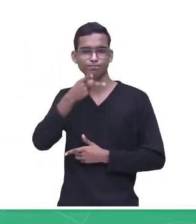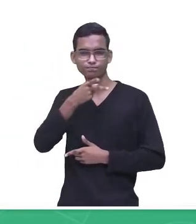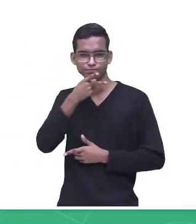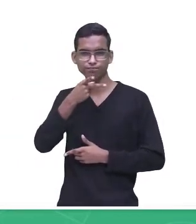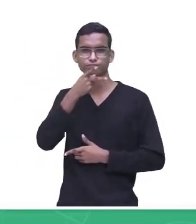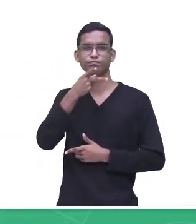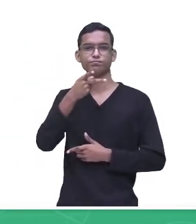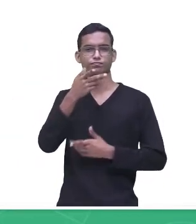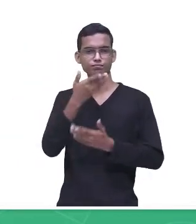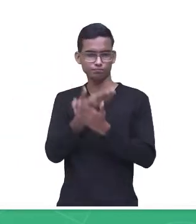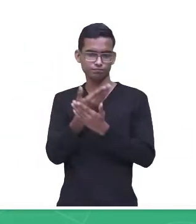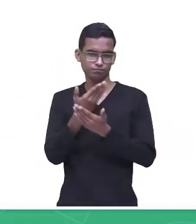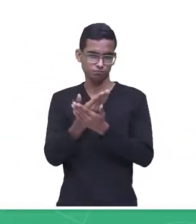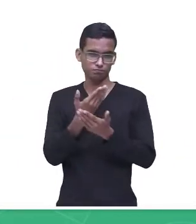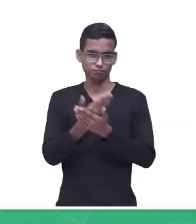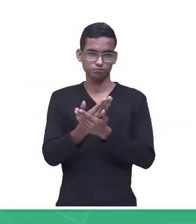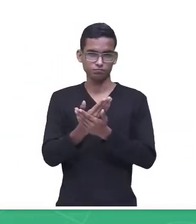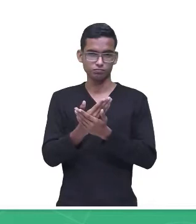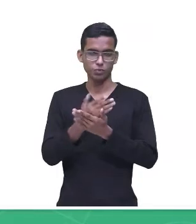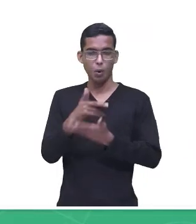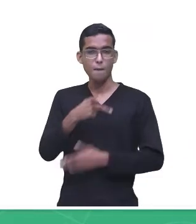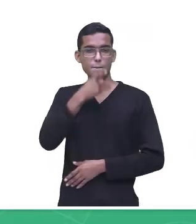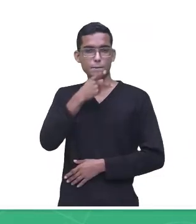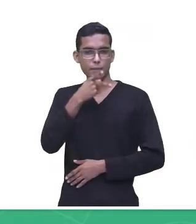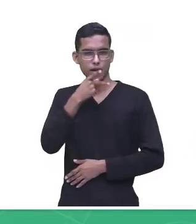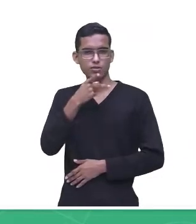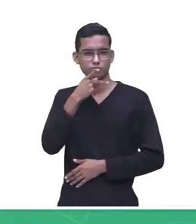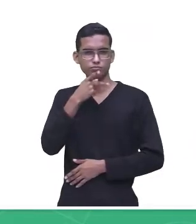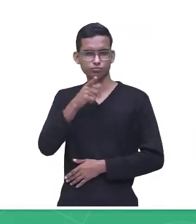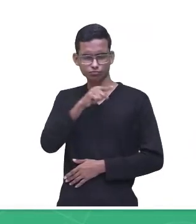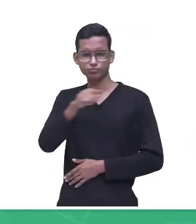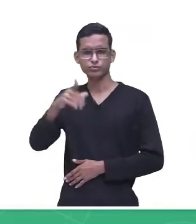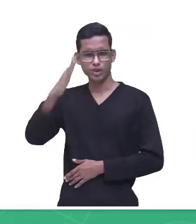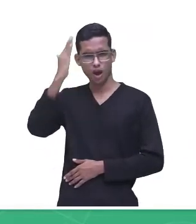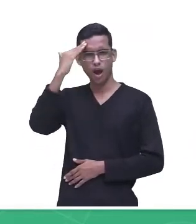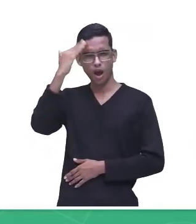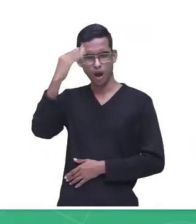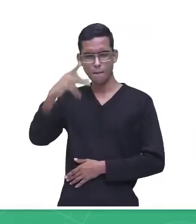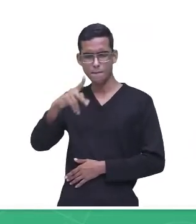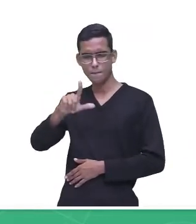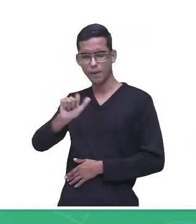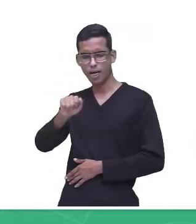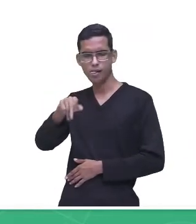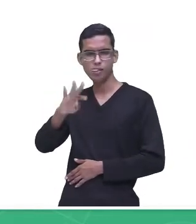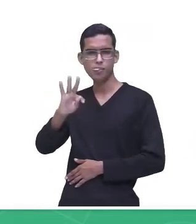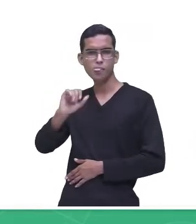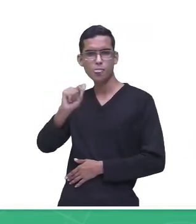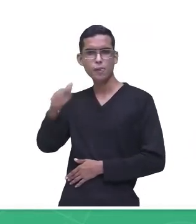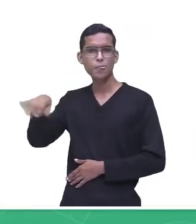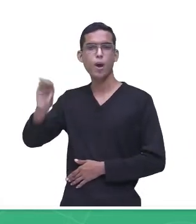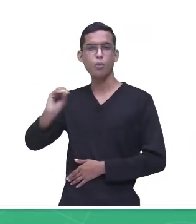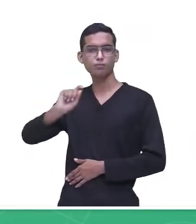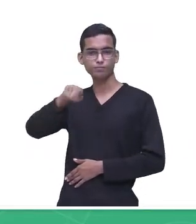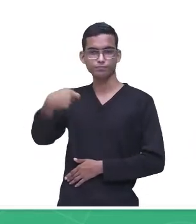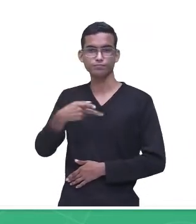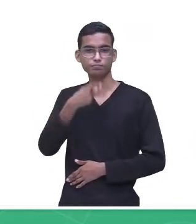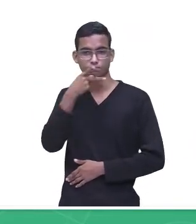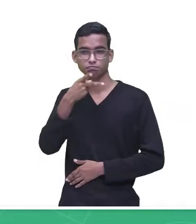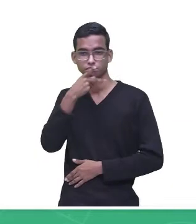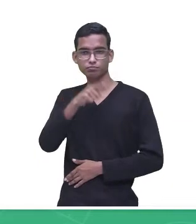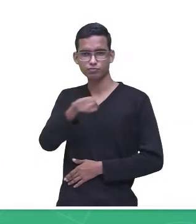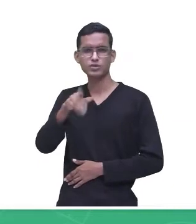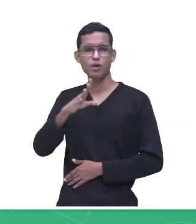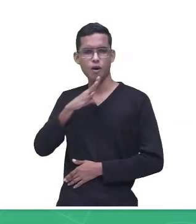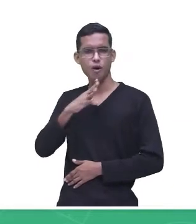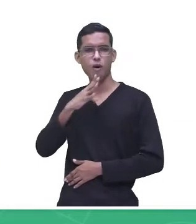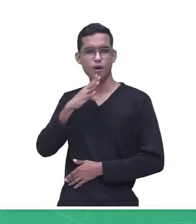pouco. Platão, vocês sabem, né? Foi um grande filósofo desse período aí, daquele período que nós chamamos de período clássico da